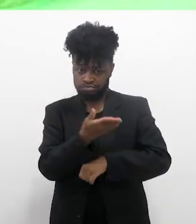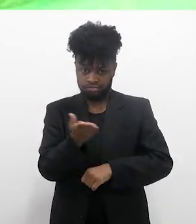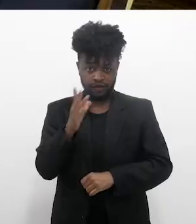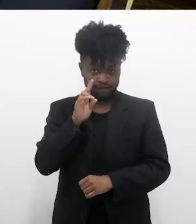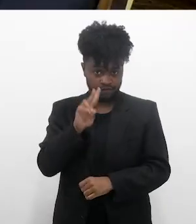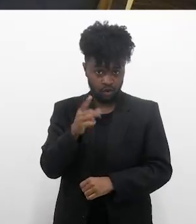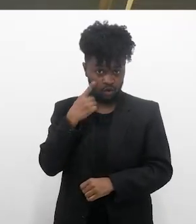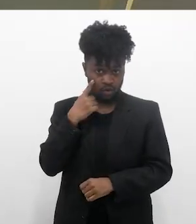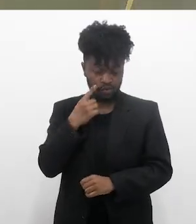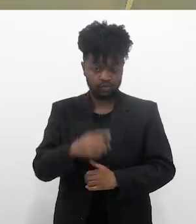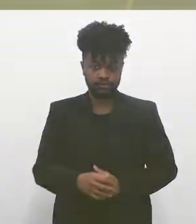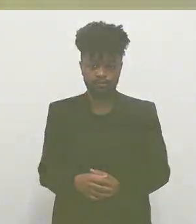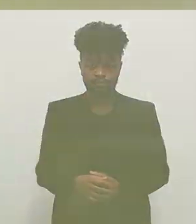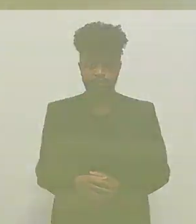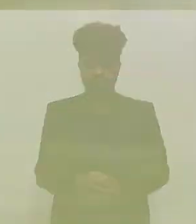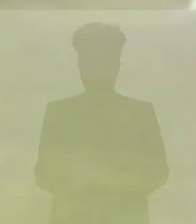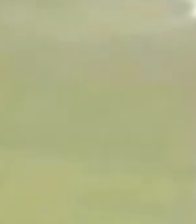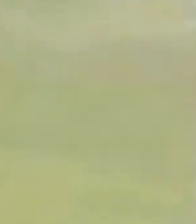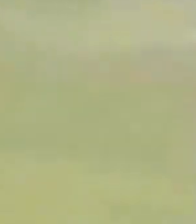Vamos aqui, ó.